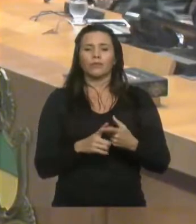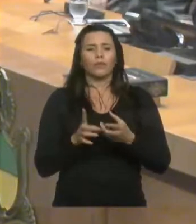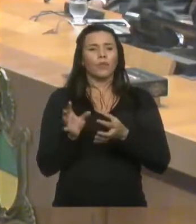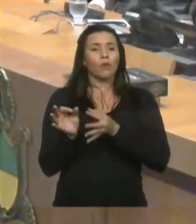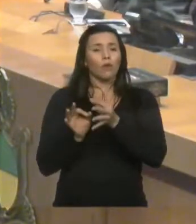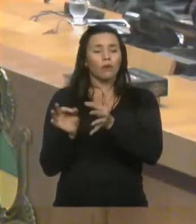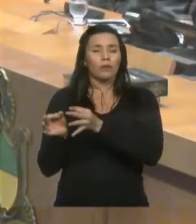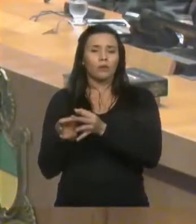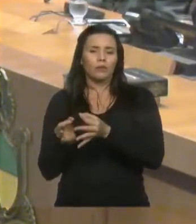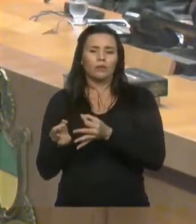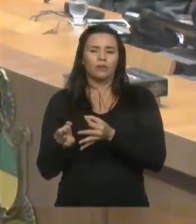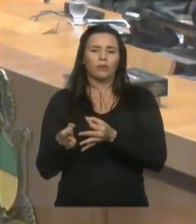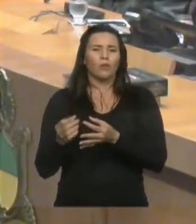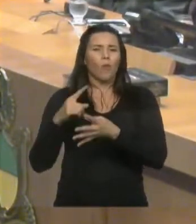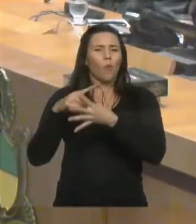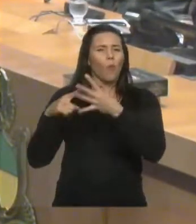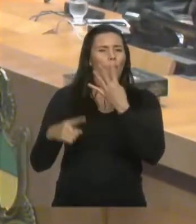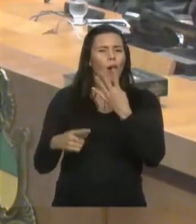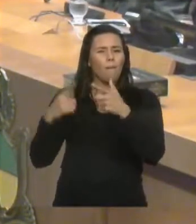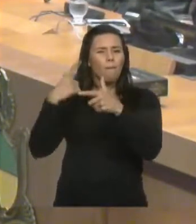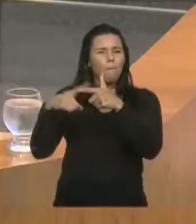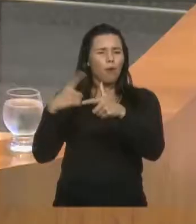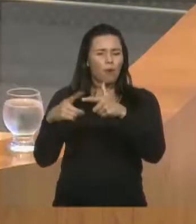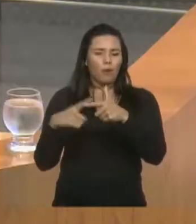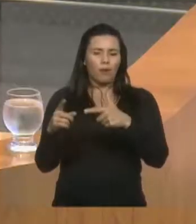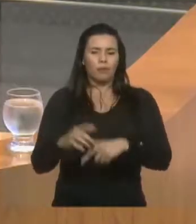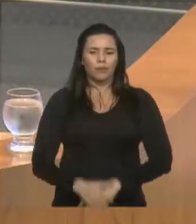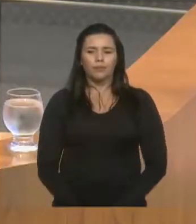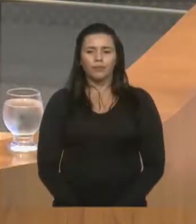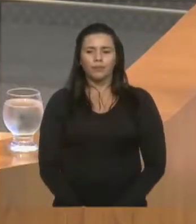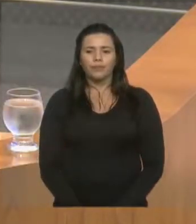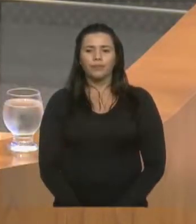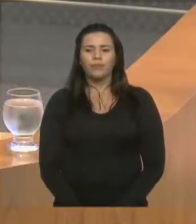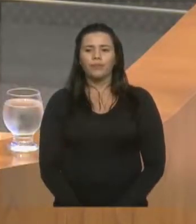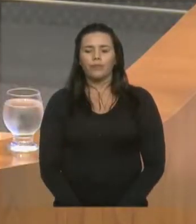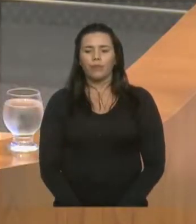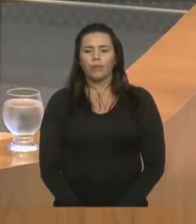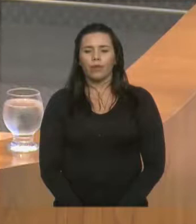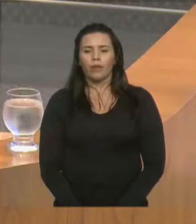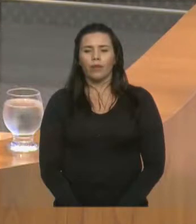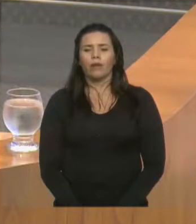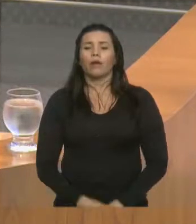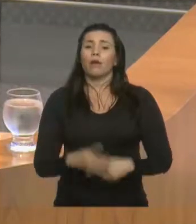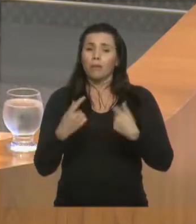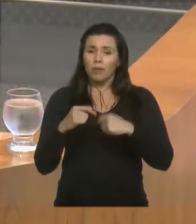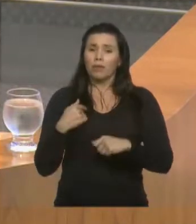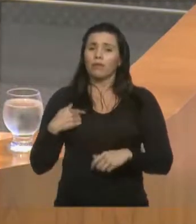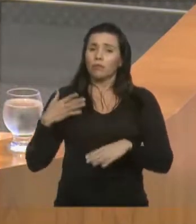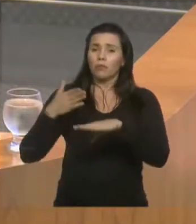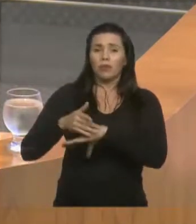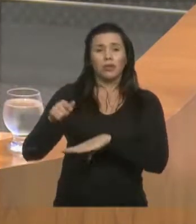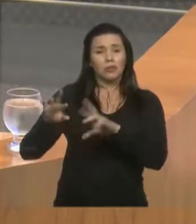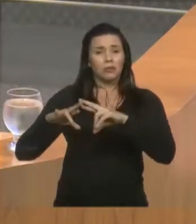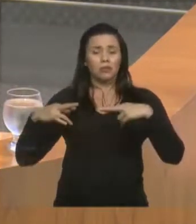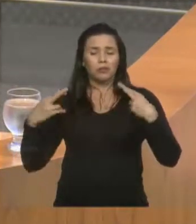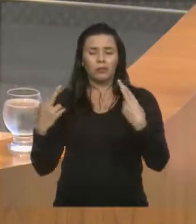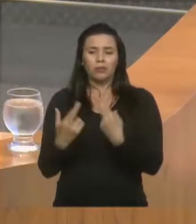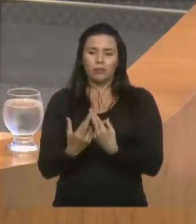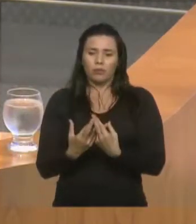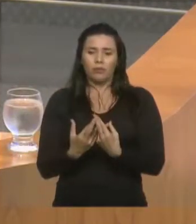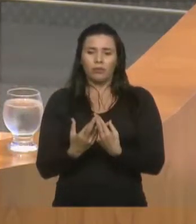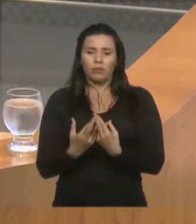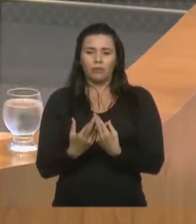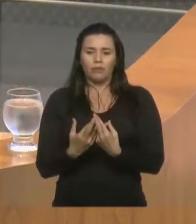em andamento ao mesmo tempo. E tínhamos que nos dedicar a isso lá para soluções mais suaves